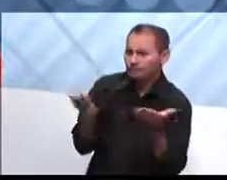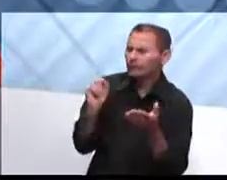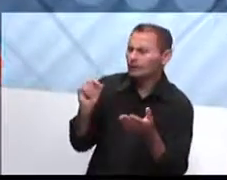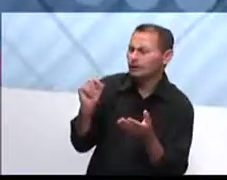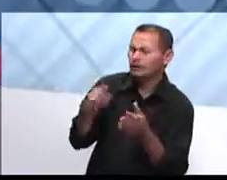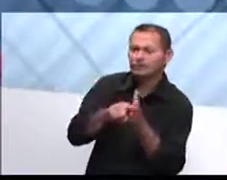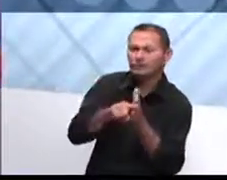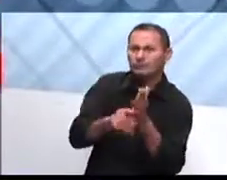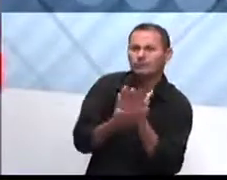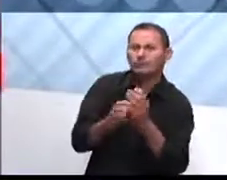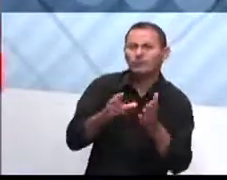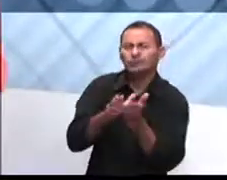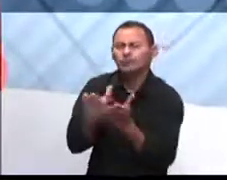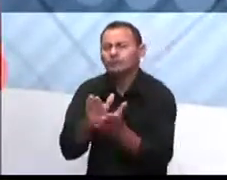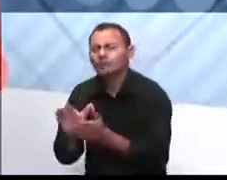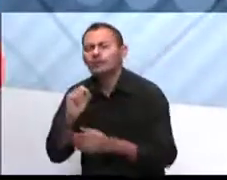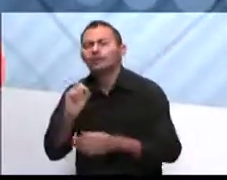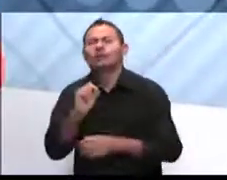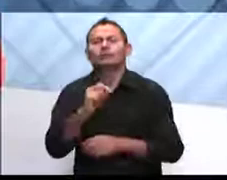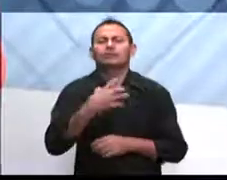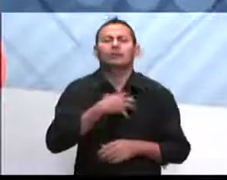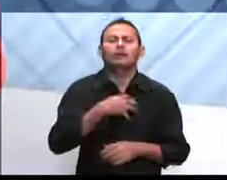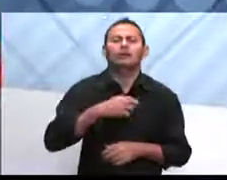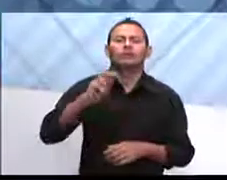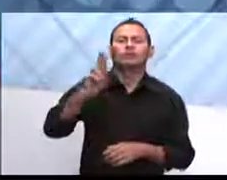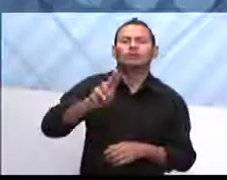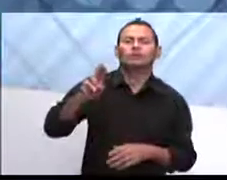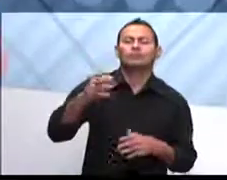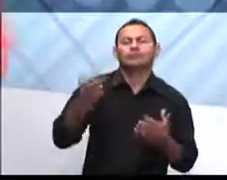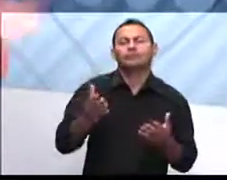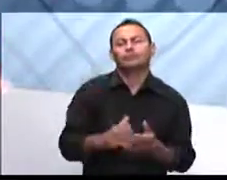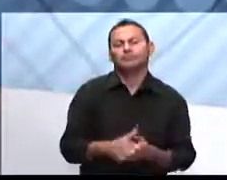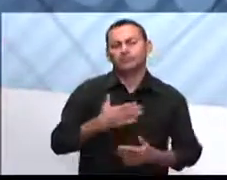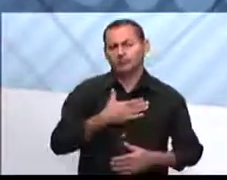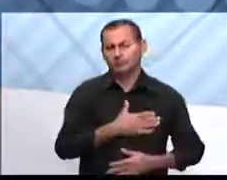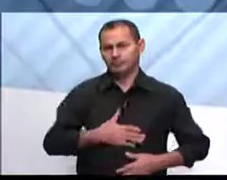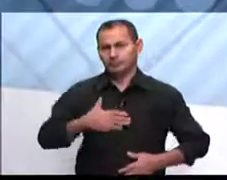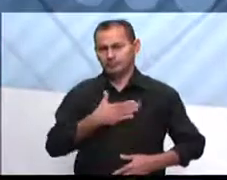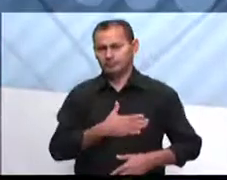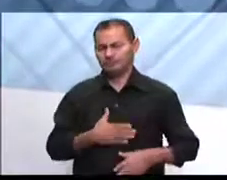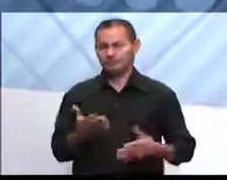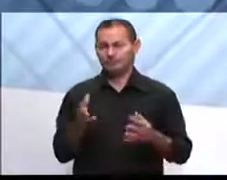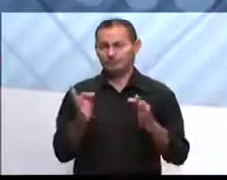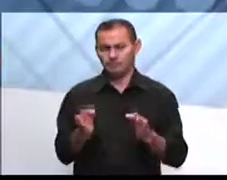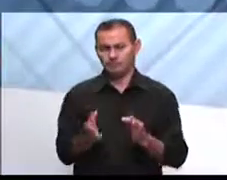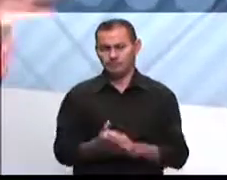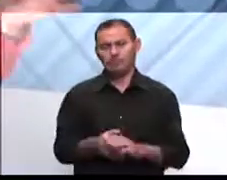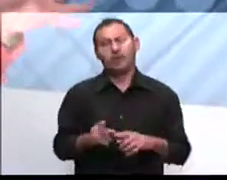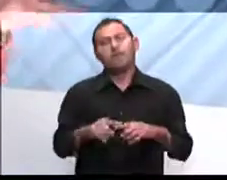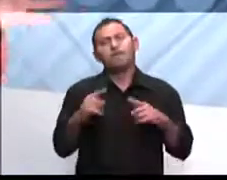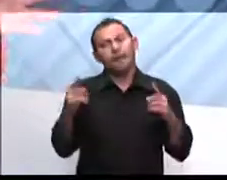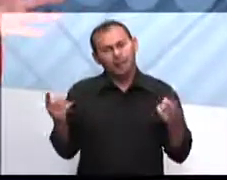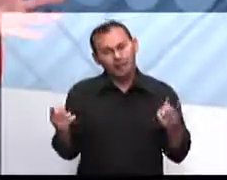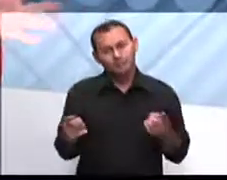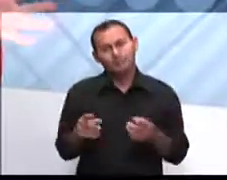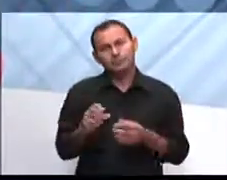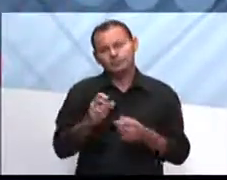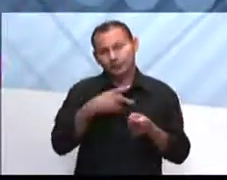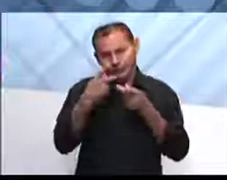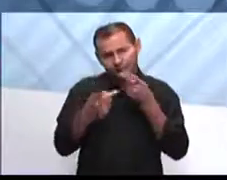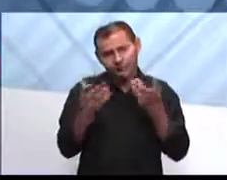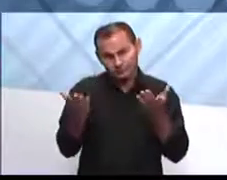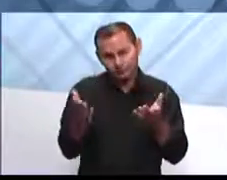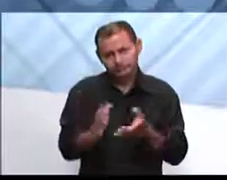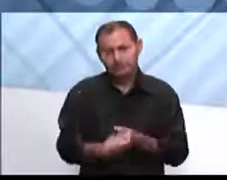é a pesquisa do consumidor, o que é do perfil do consumidor, satisfação, tá? Mas... Sim, falando,